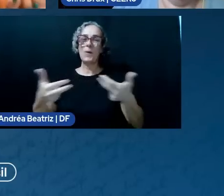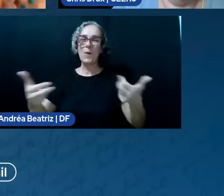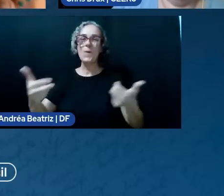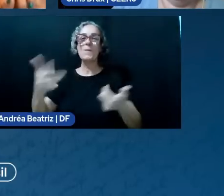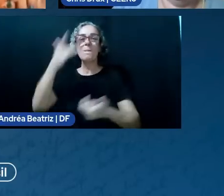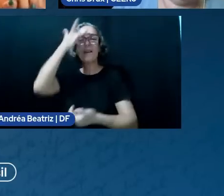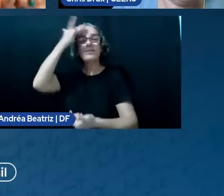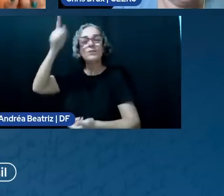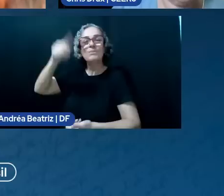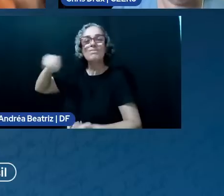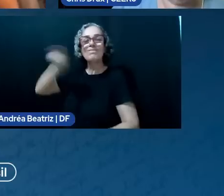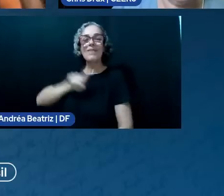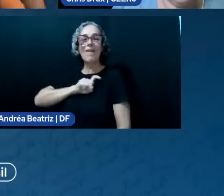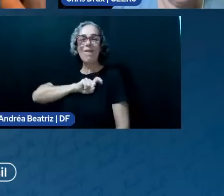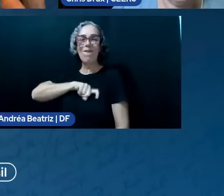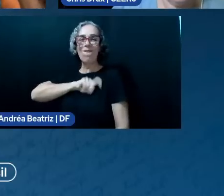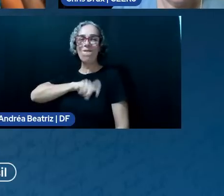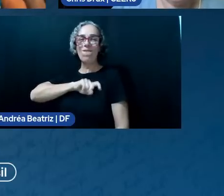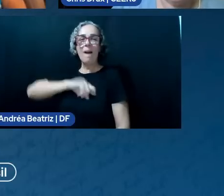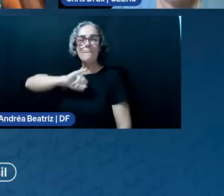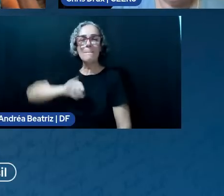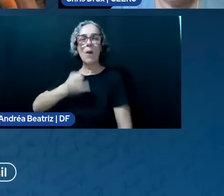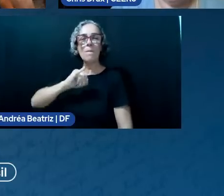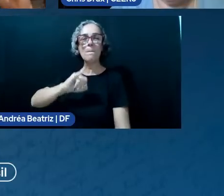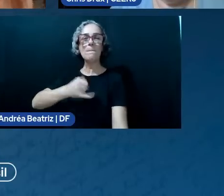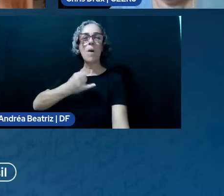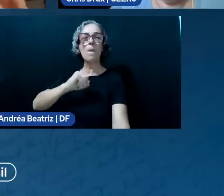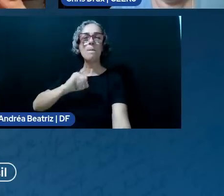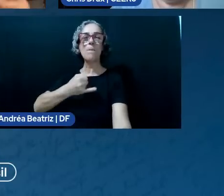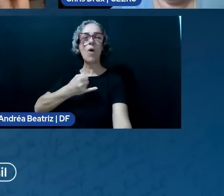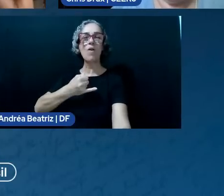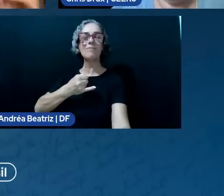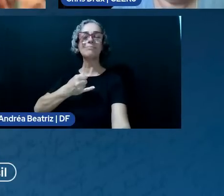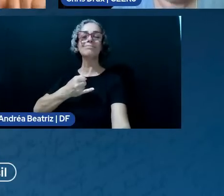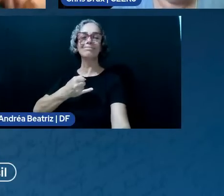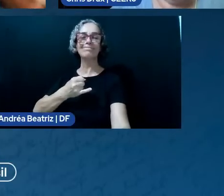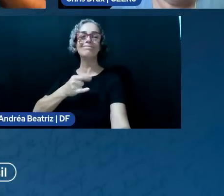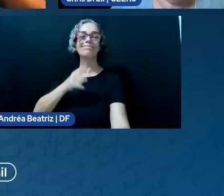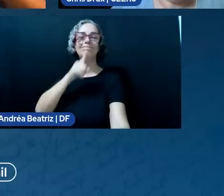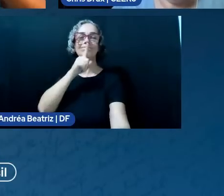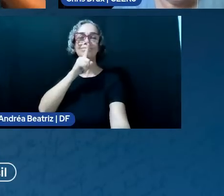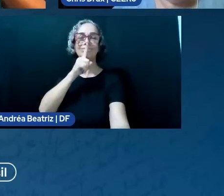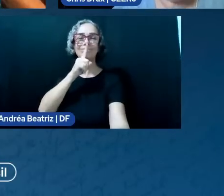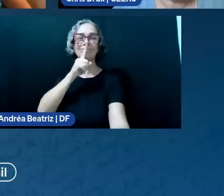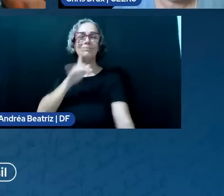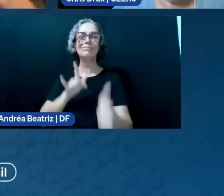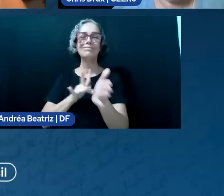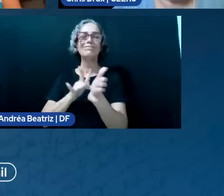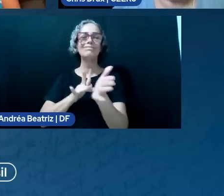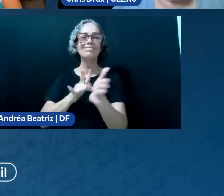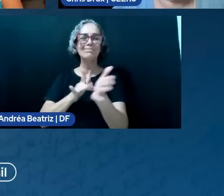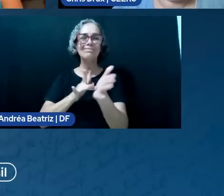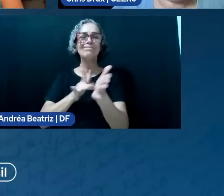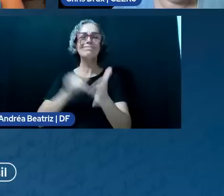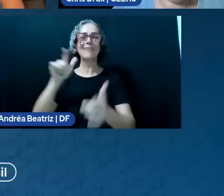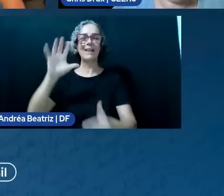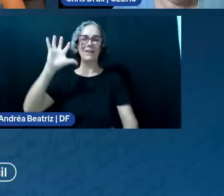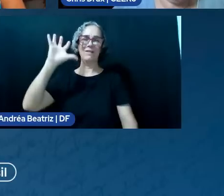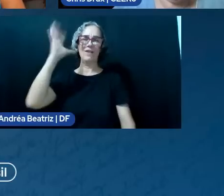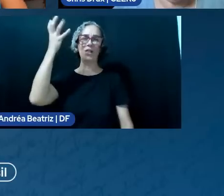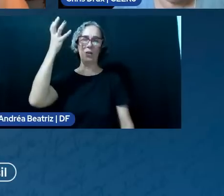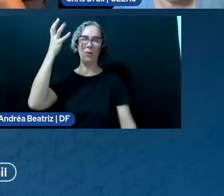explorado esses fenômenos. Então, nós já começamos a ficar alertas para a possibilidade